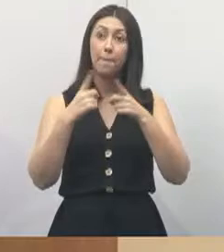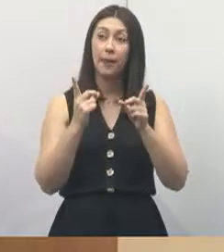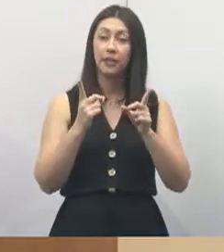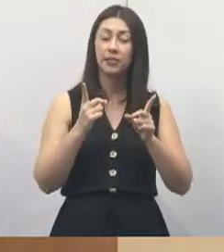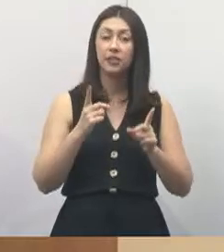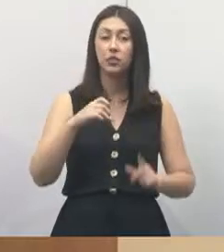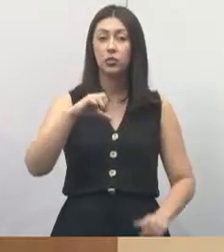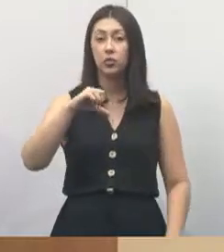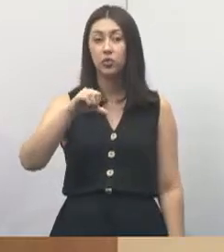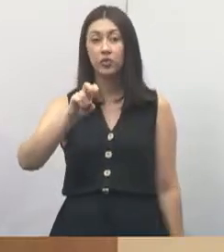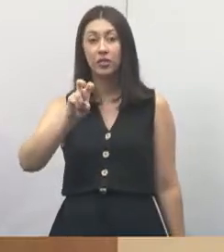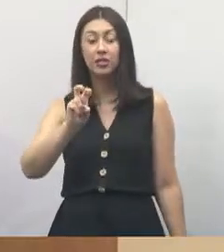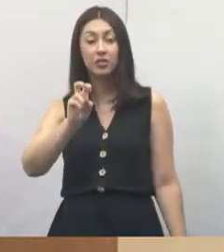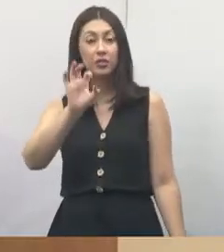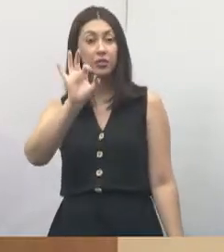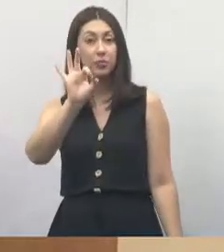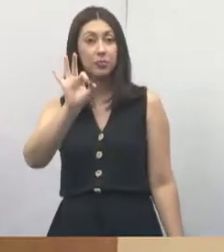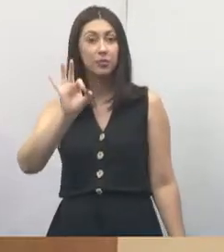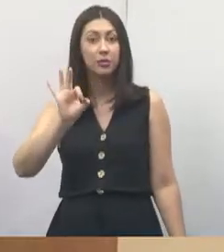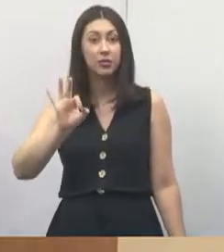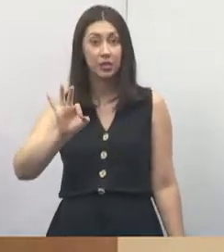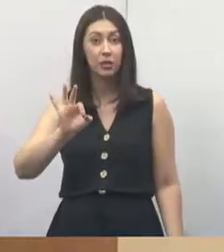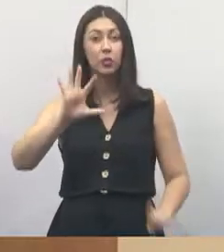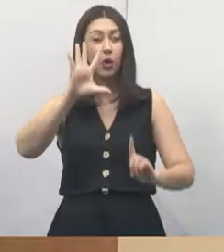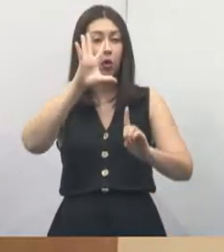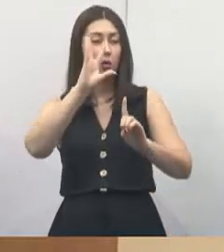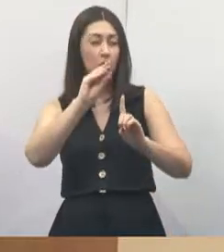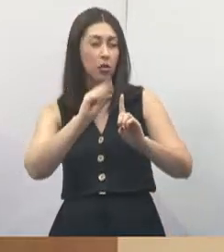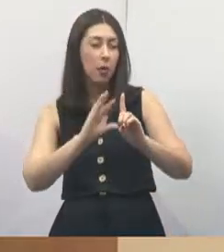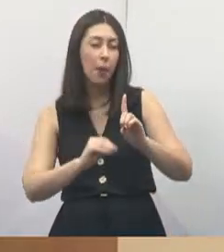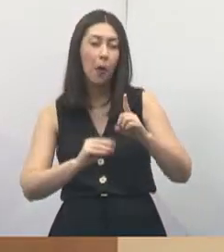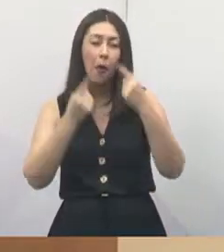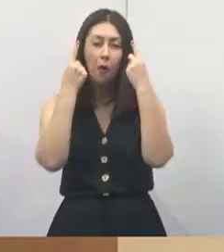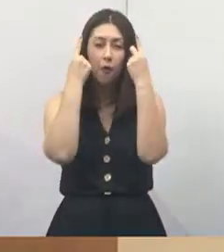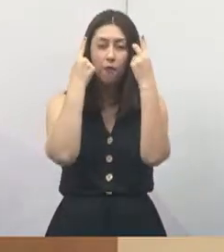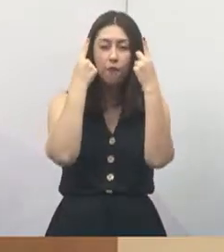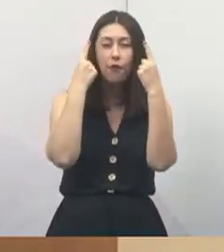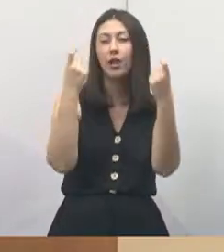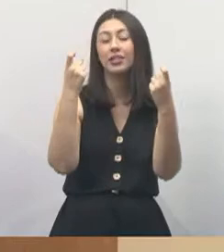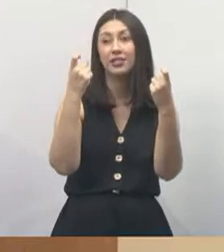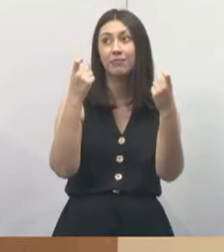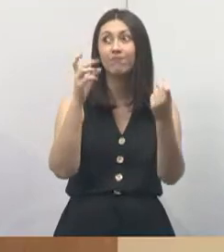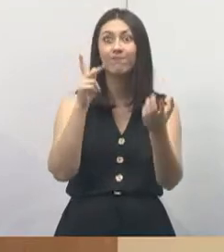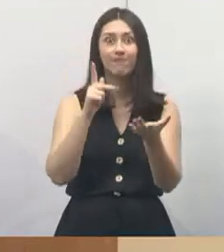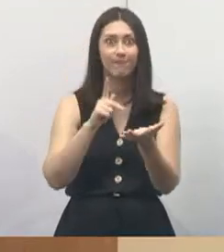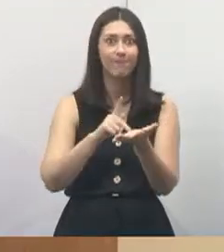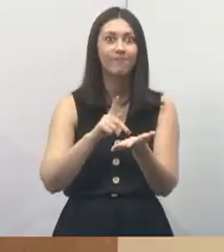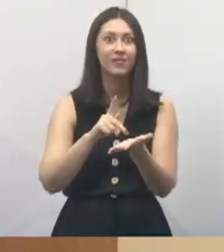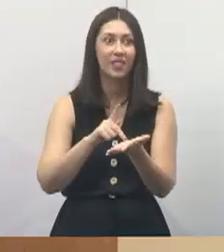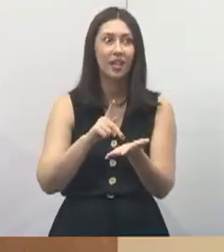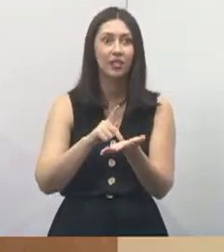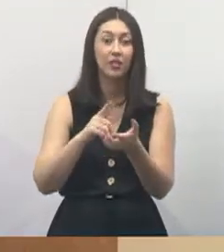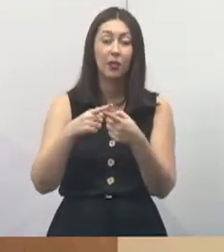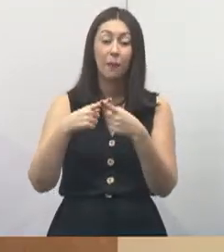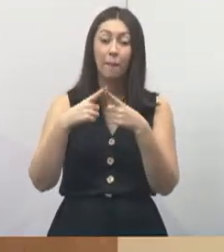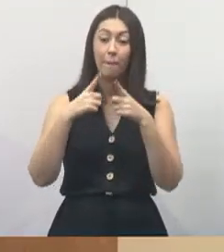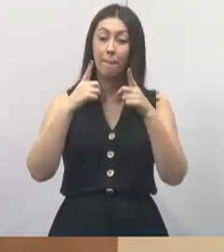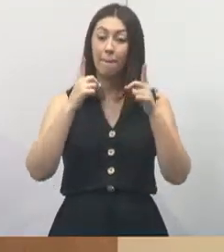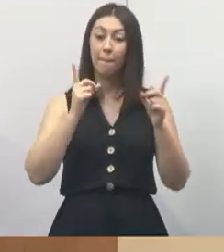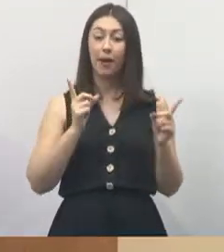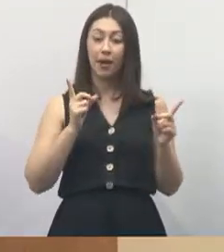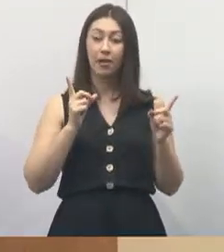de 95% dos abusos e das violências são reais. Mas,